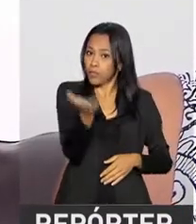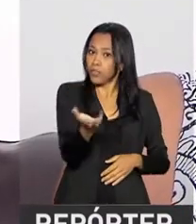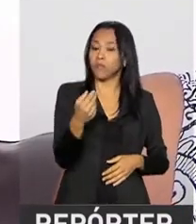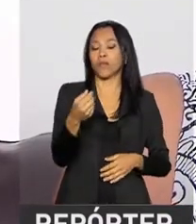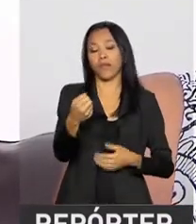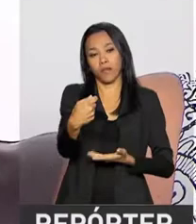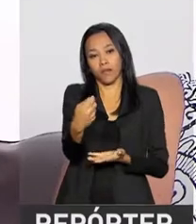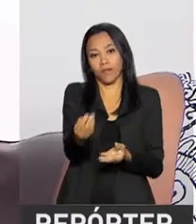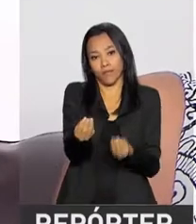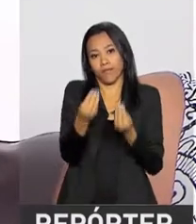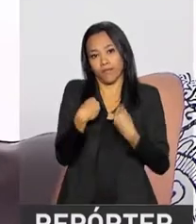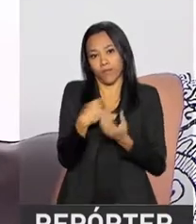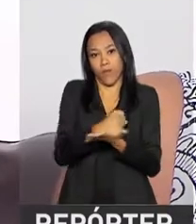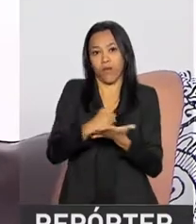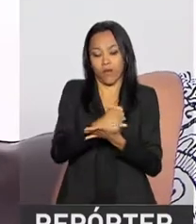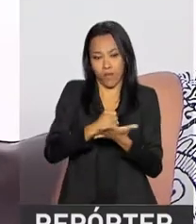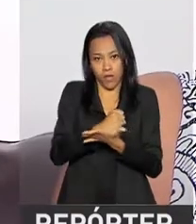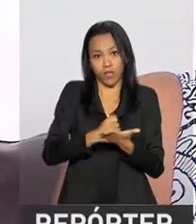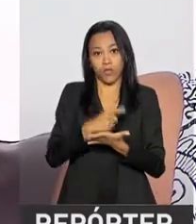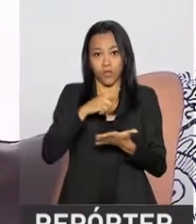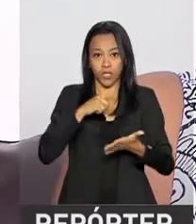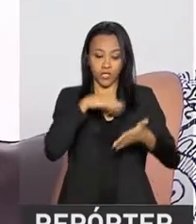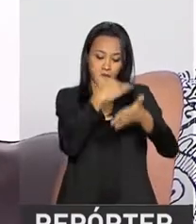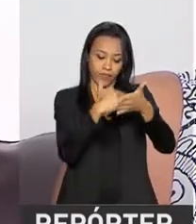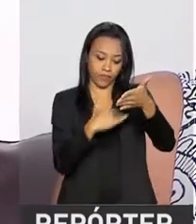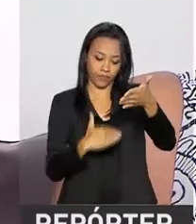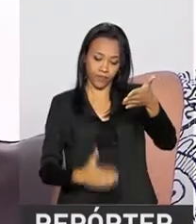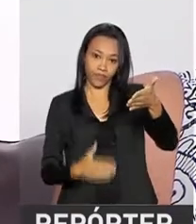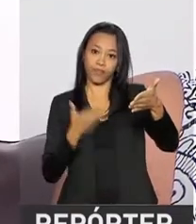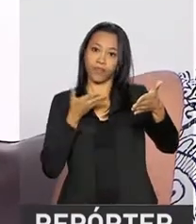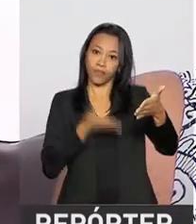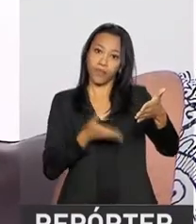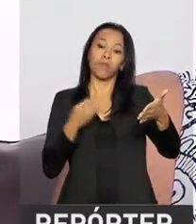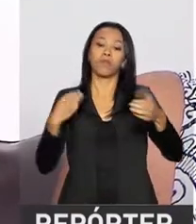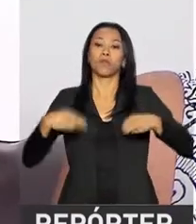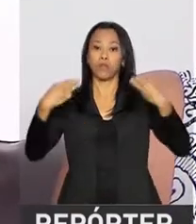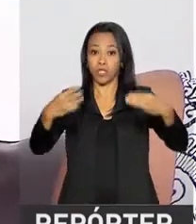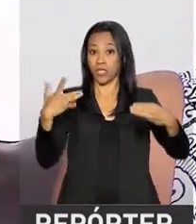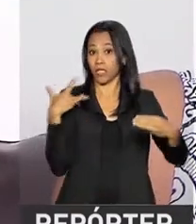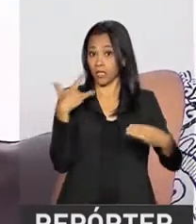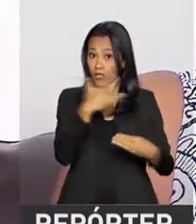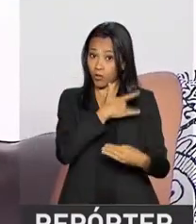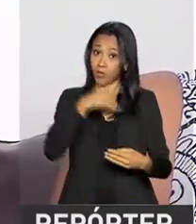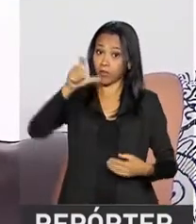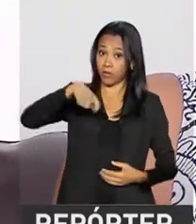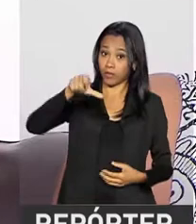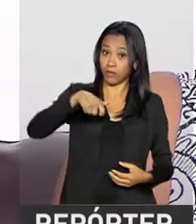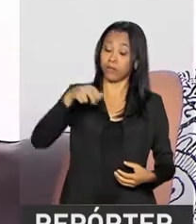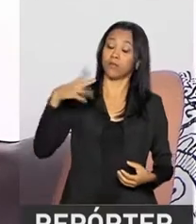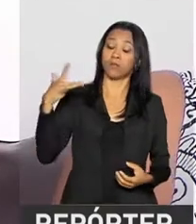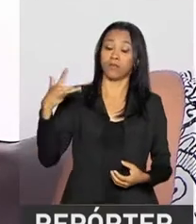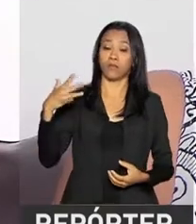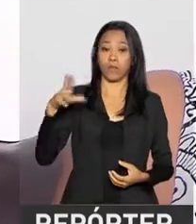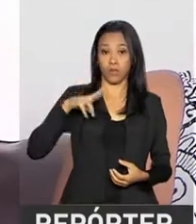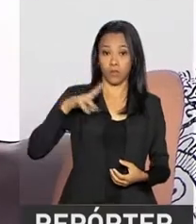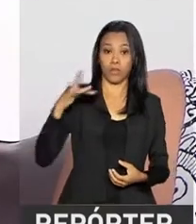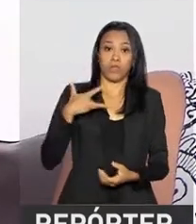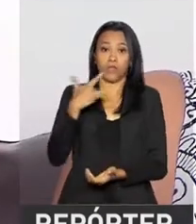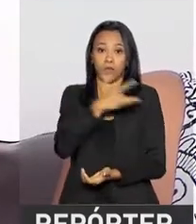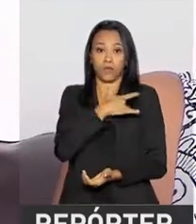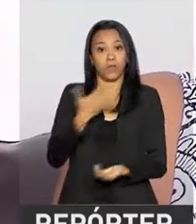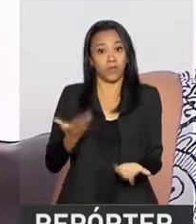libere esse medicamento que agora ele está no rol dos medicamentos fornecidos pelos e pelo ministério da saúde para os planos de saúde então é